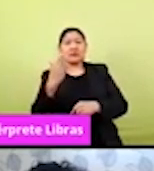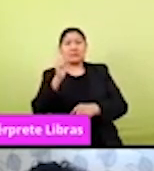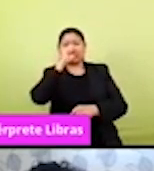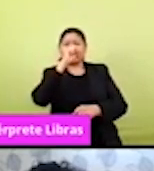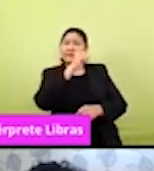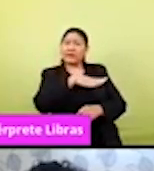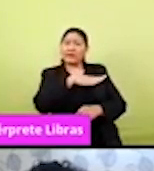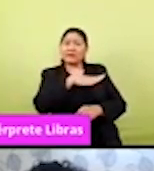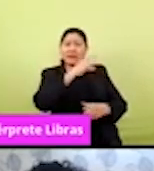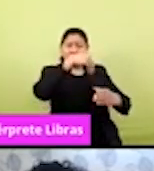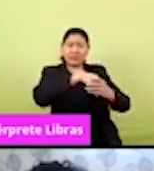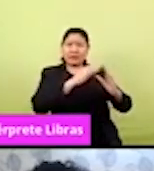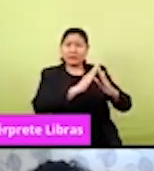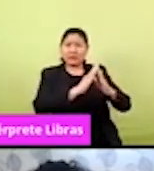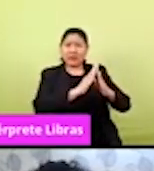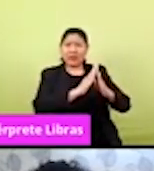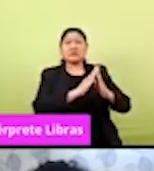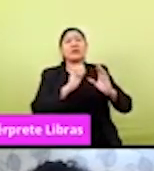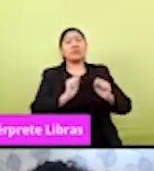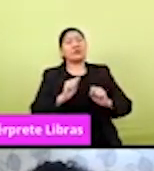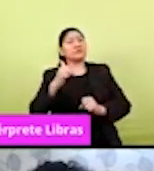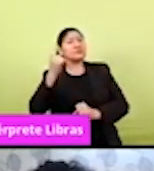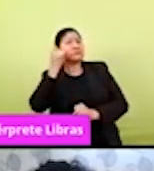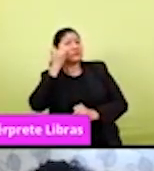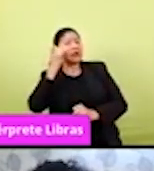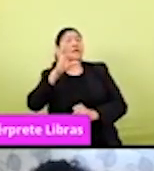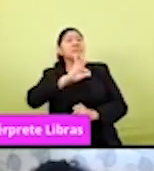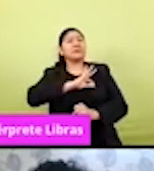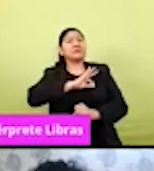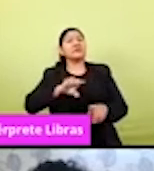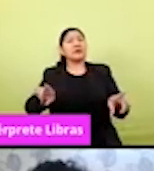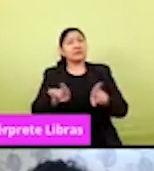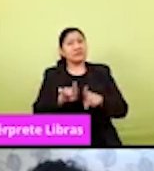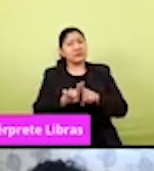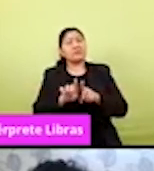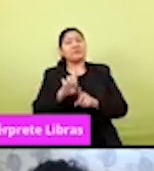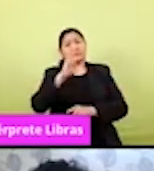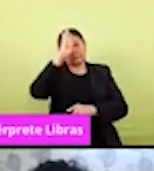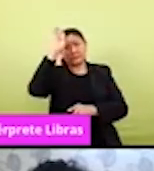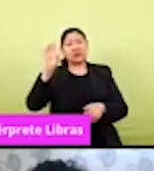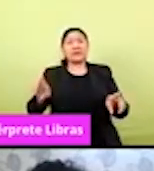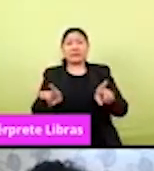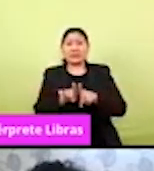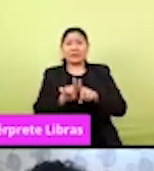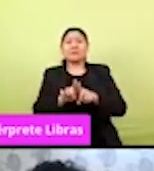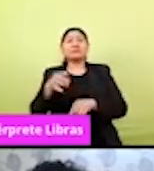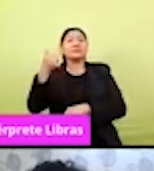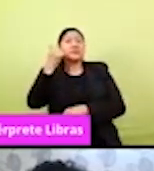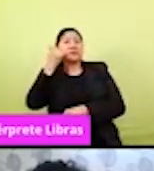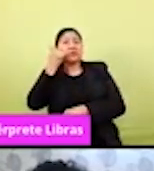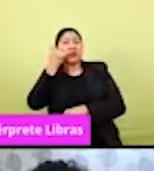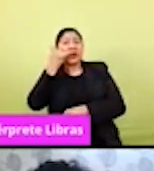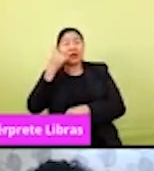naquele momento, liga para a Polícia Militar, para o Corpo de Bombeiros, também, dependendo da situação, e a Guarda Civil Municipal